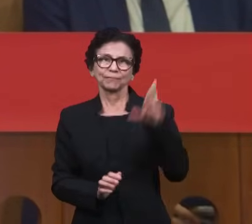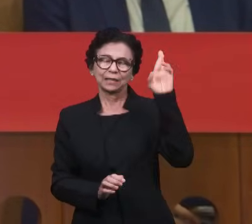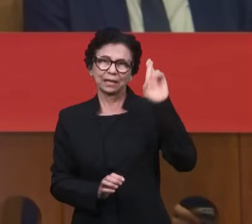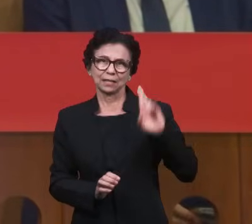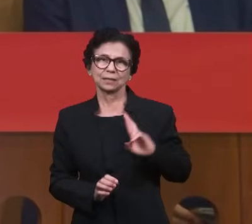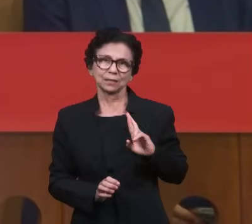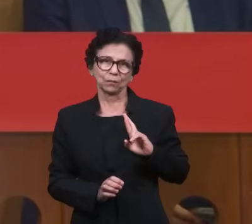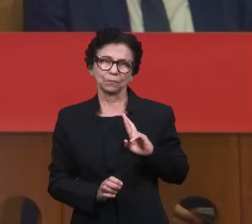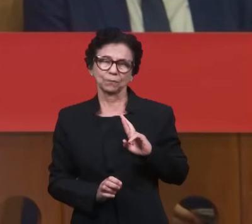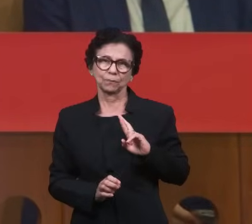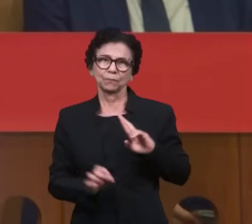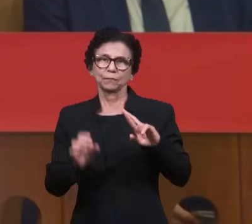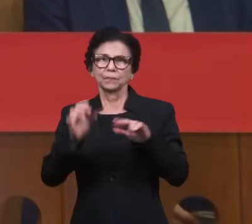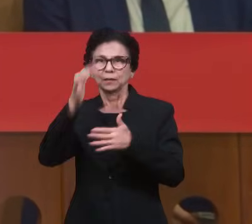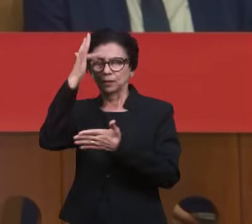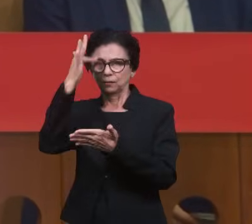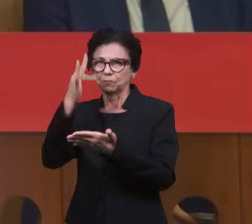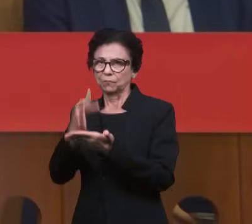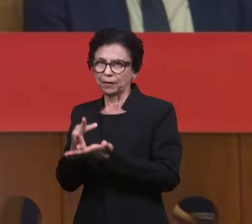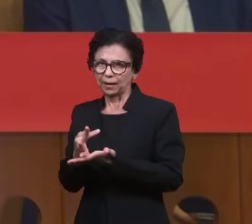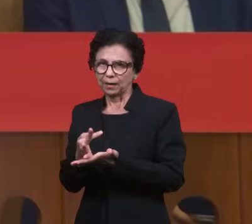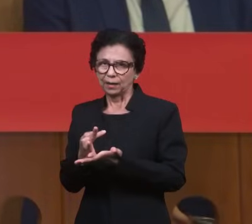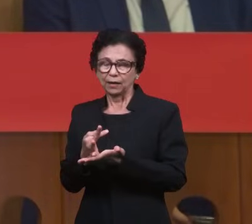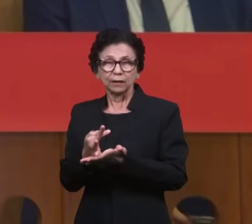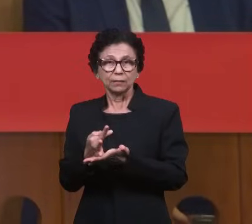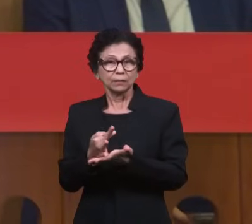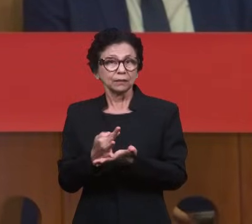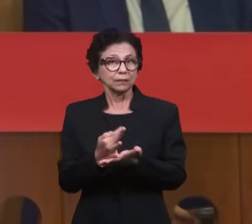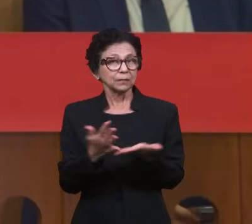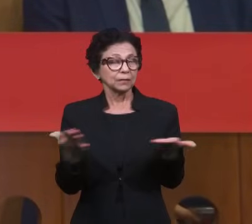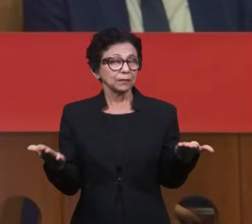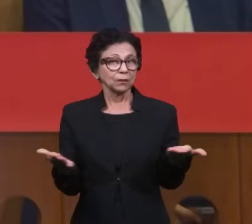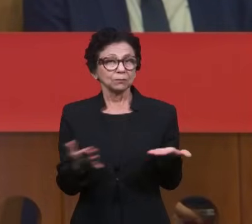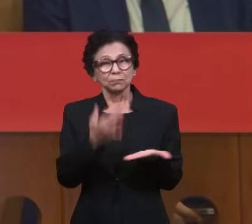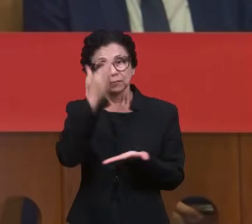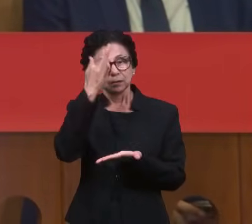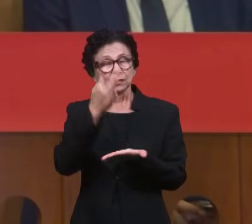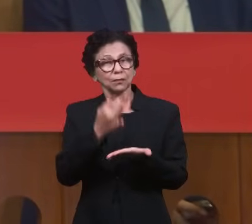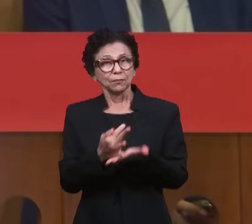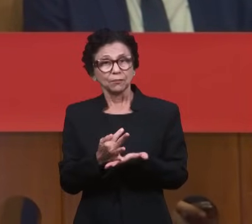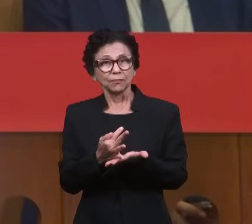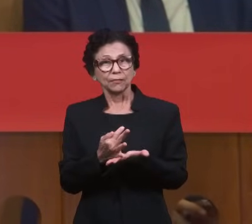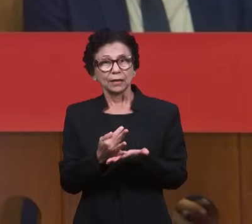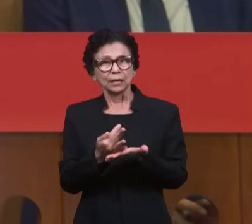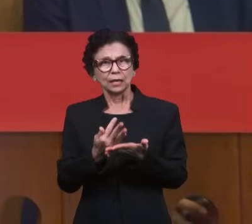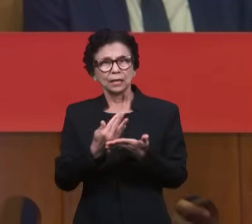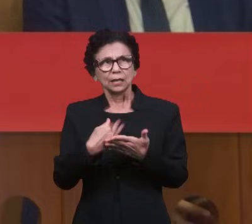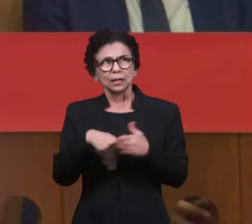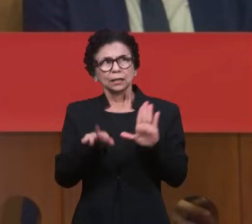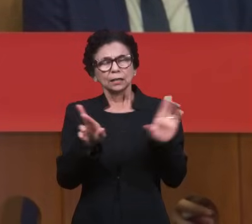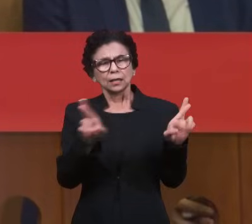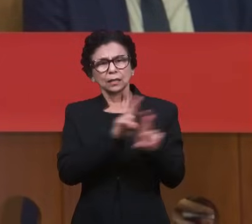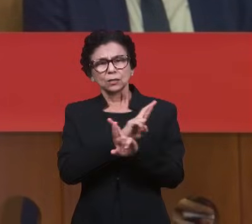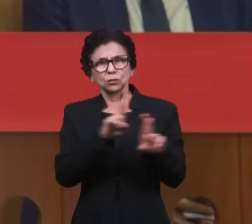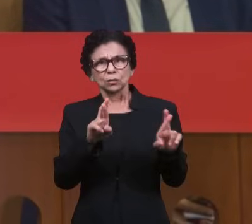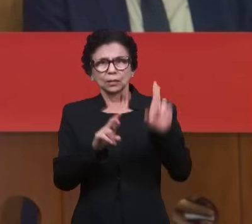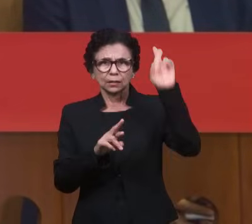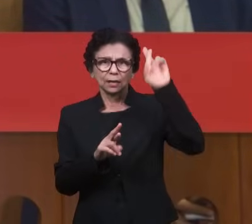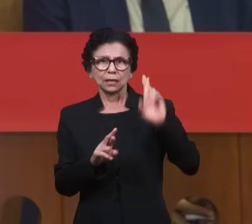fé é toda razão sem fé. A razão na fé é toda razão sem fé.